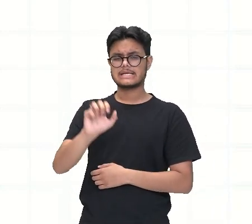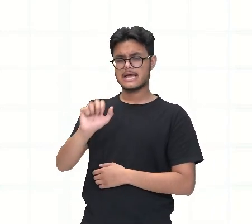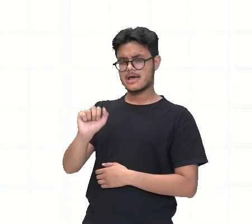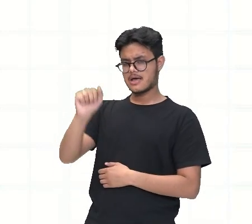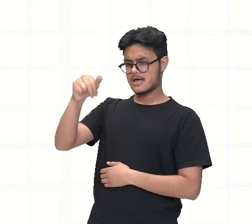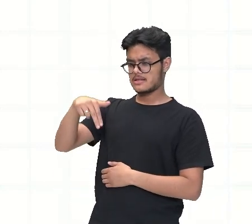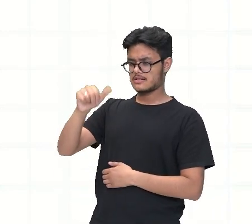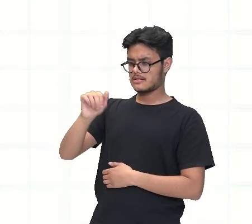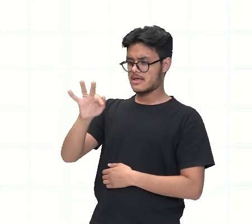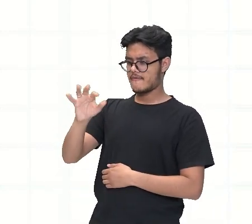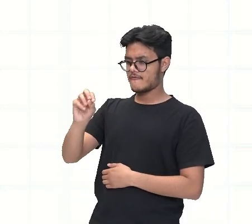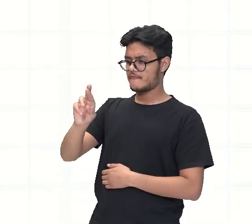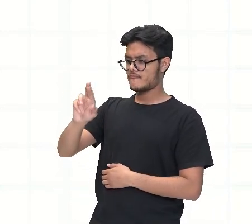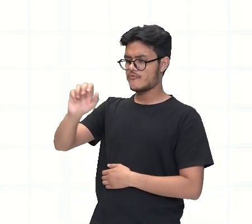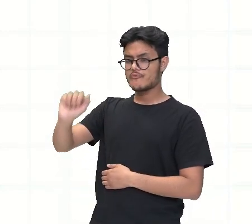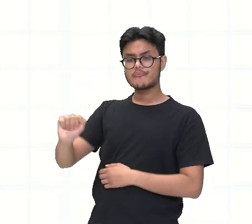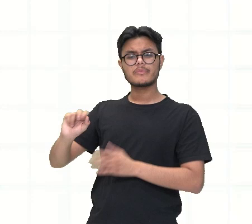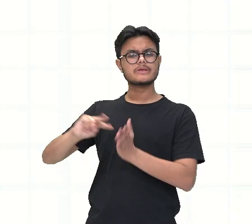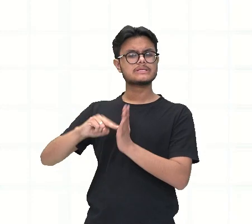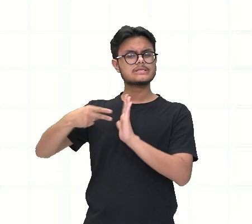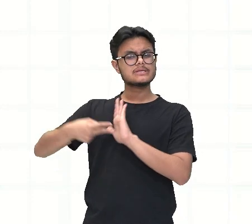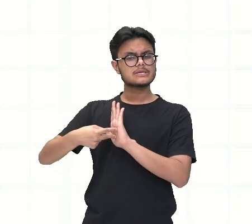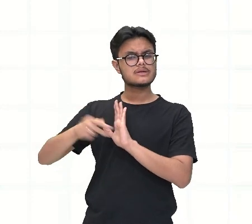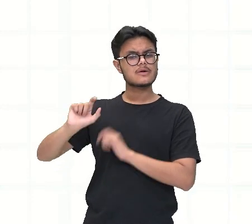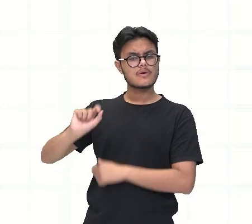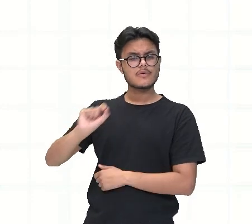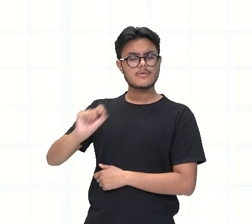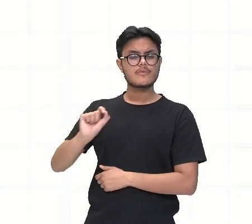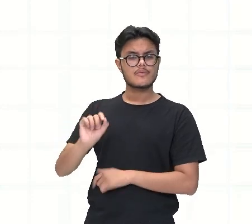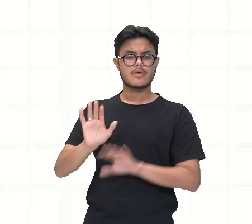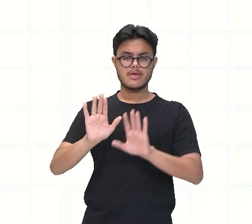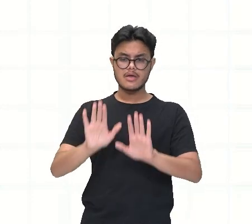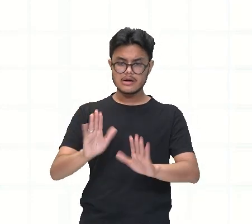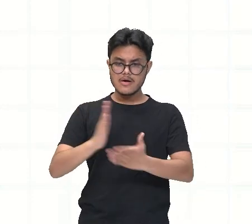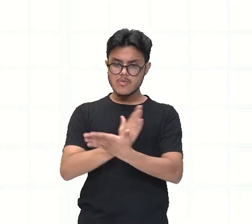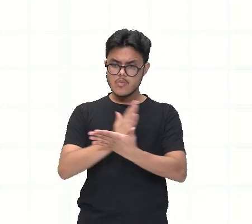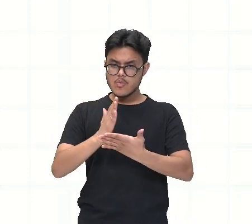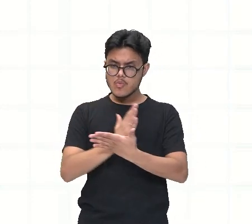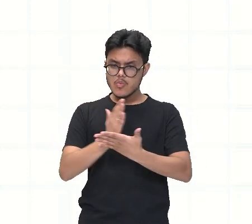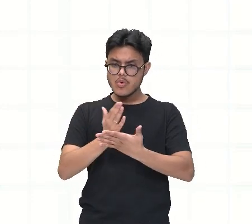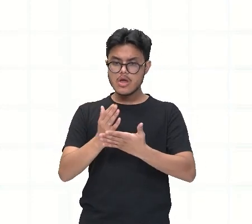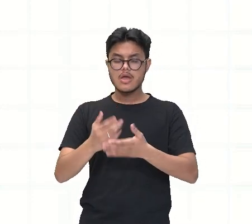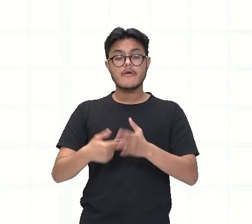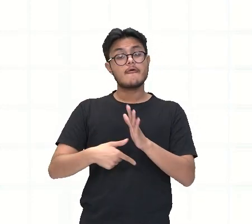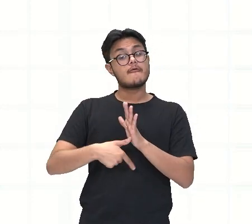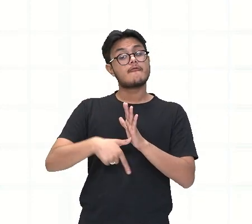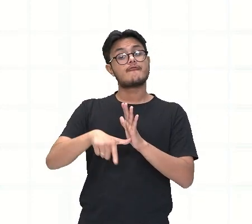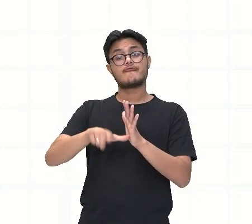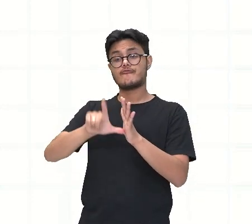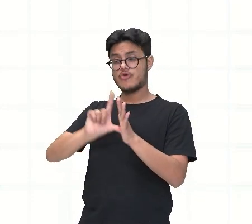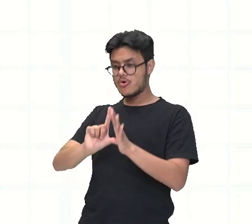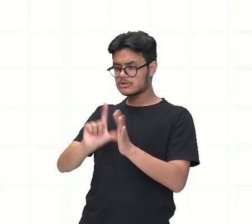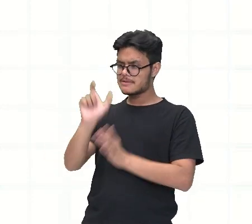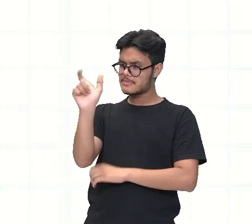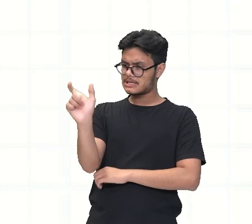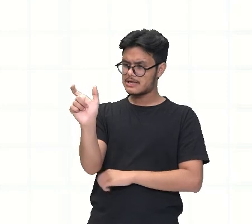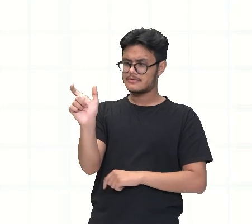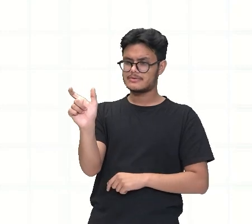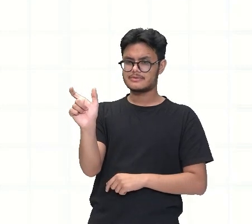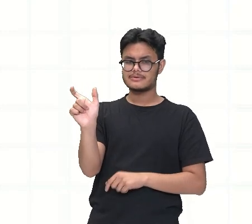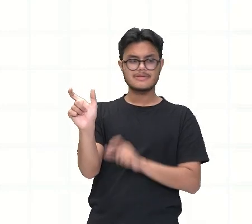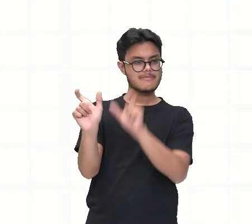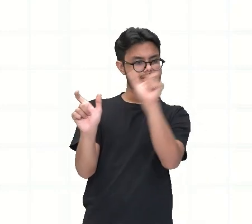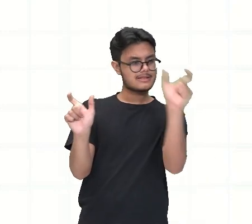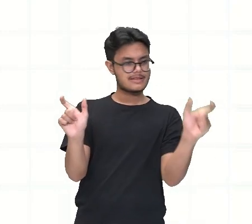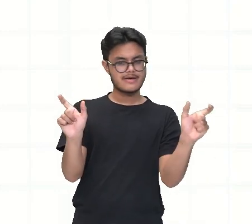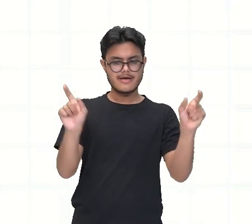anáfora, professora? A anáfora retoma elementos que já apareceram no texto, né?